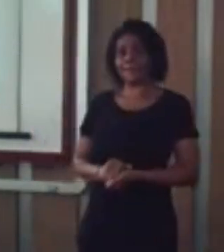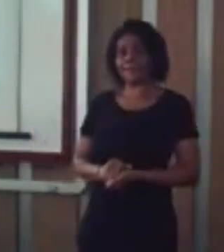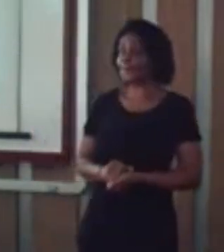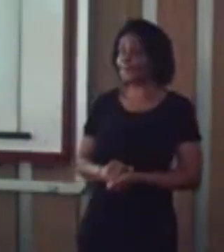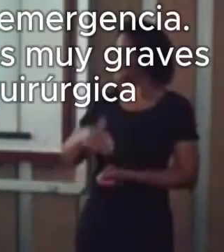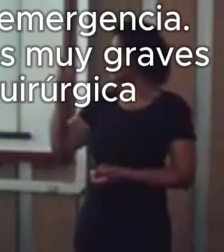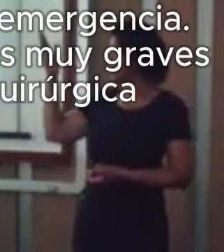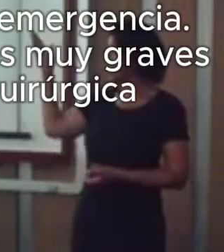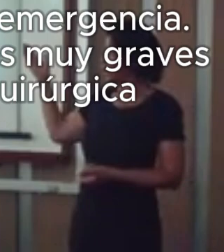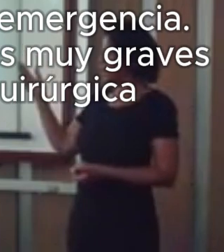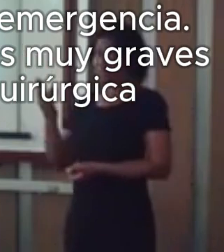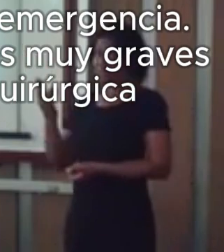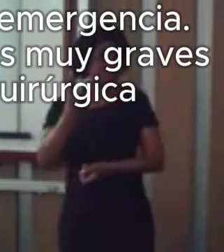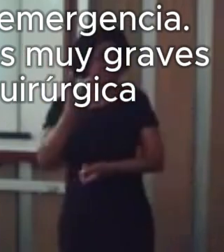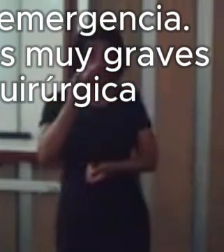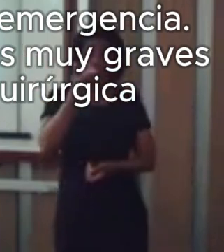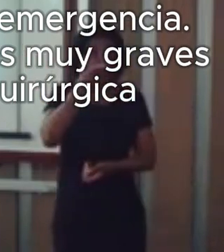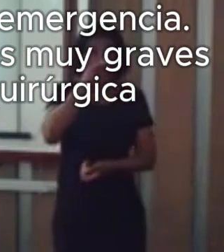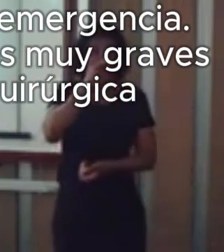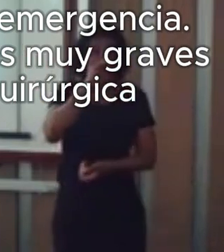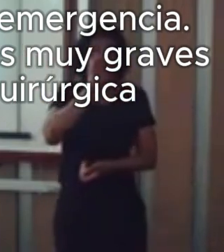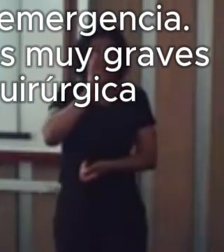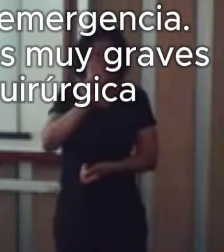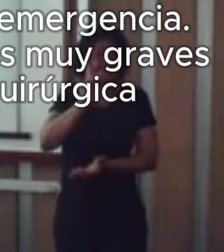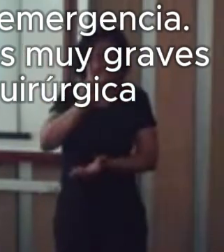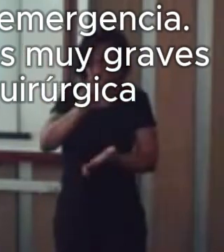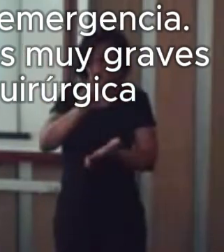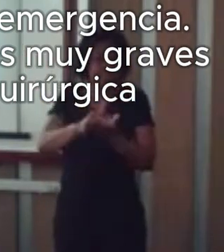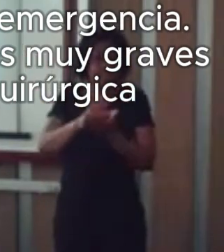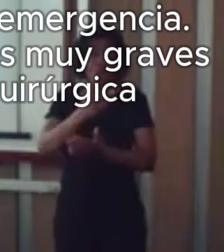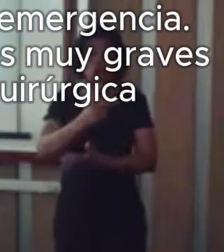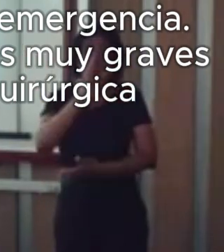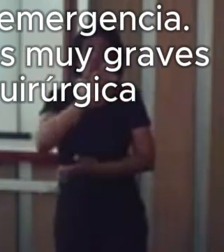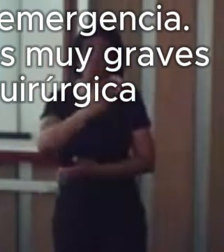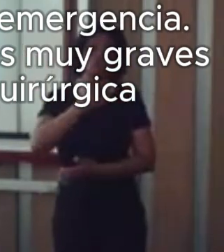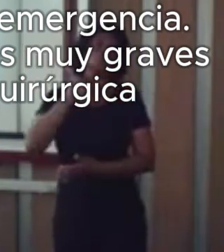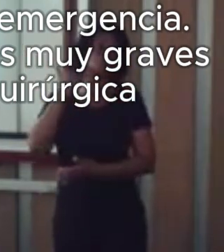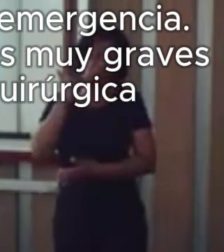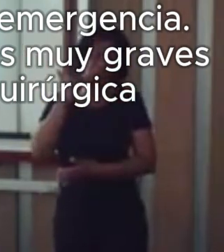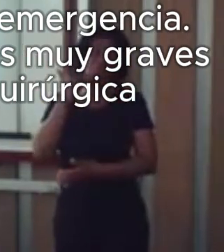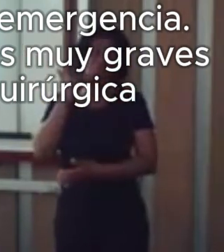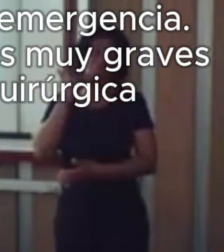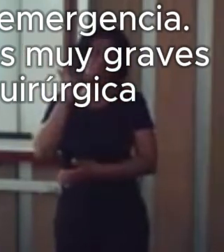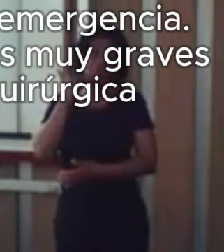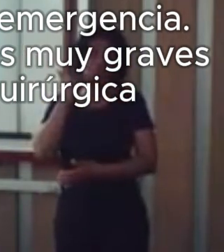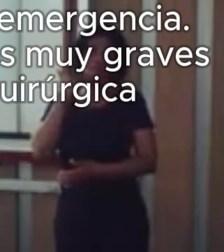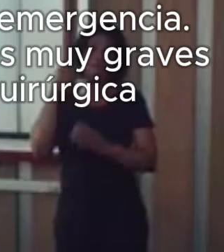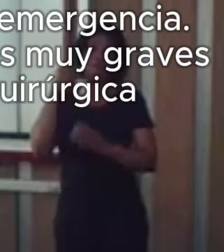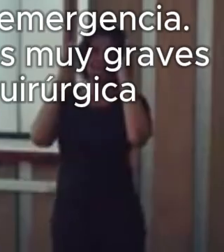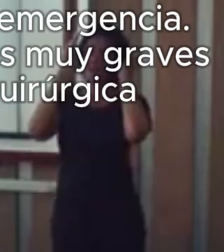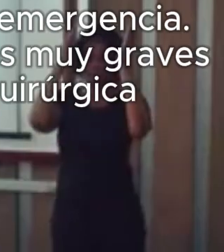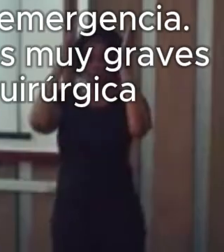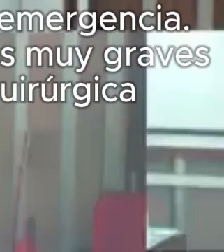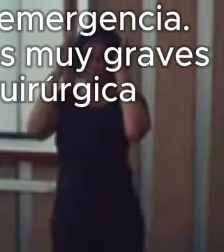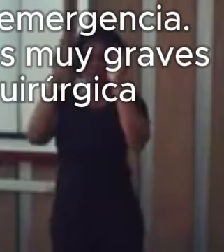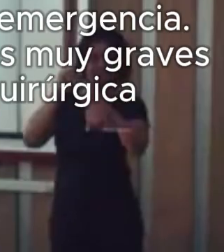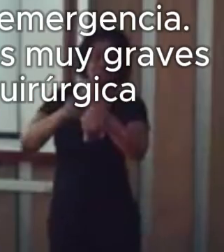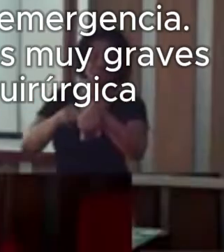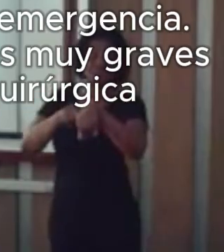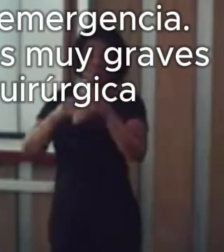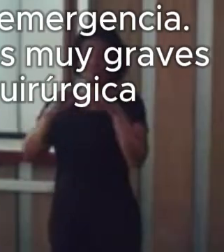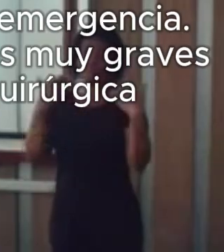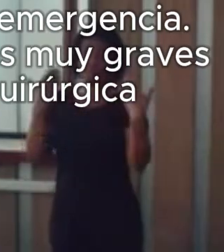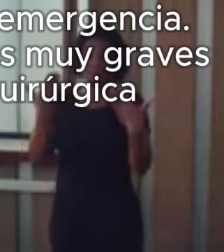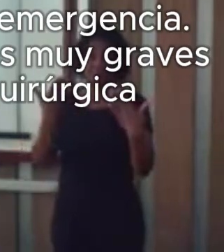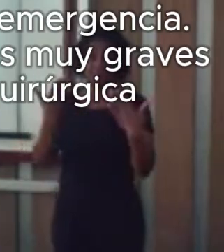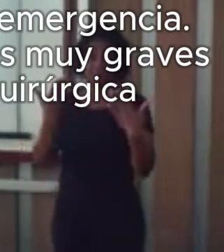E esses 2 que não recuperaram foram exatamente os 2 que foram a óbito na emergência. Porque, veja, a gente está